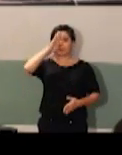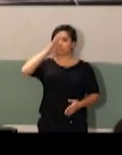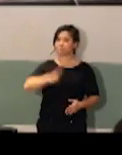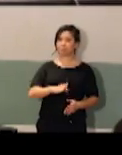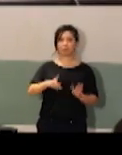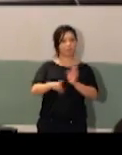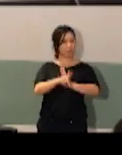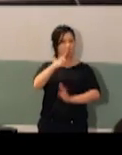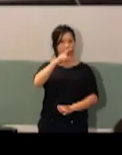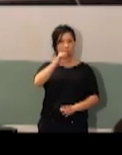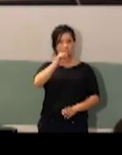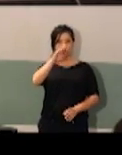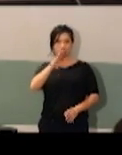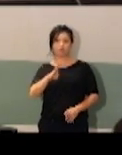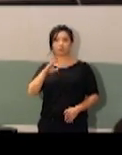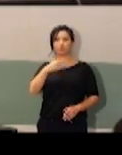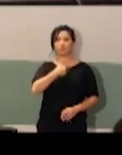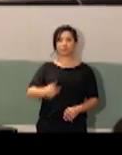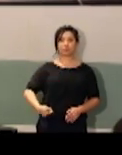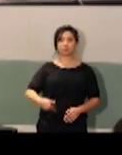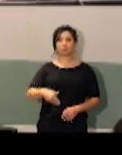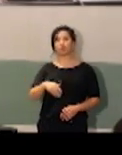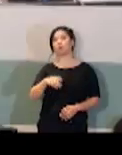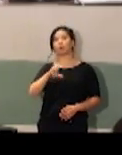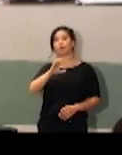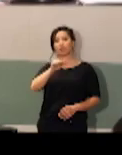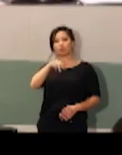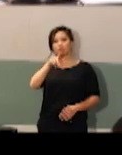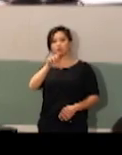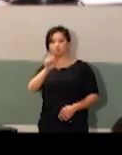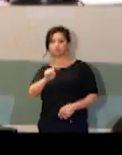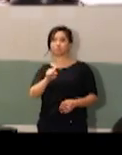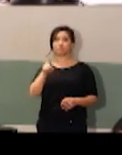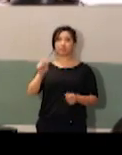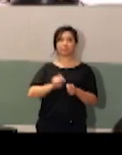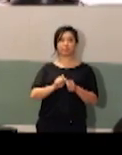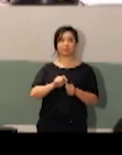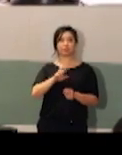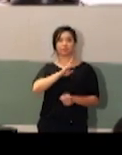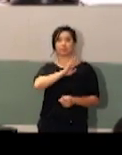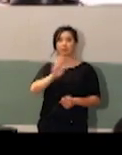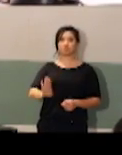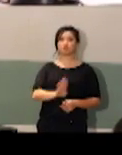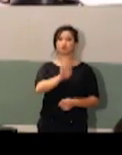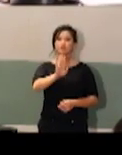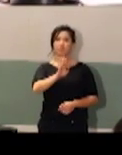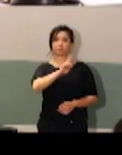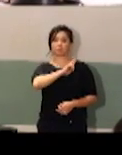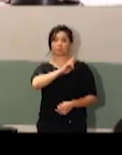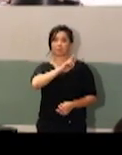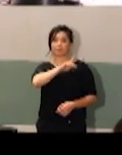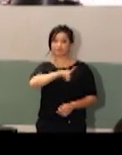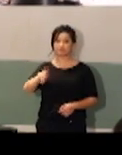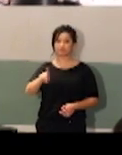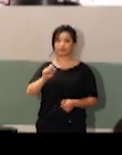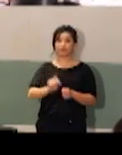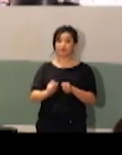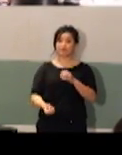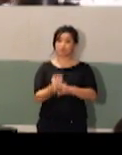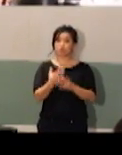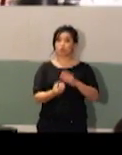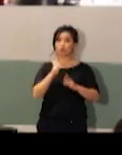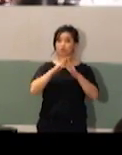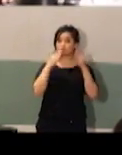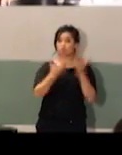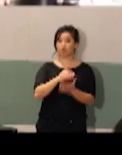de Pernambuco, Eduardo Campos, nosso candidato a presidente da República, implantou mais escolas em tempo integral do que São Paulo, Rio e Minas juntos.